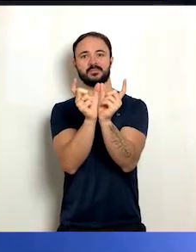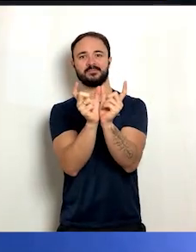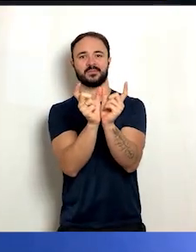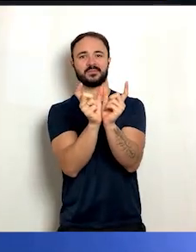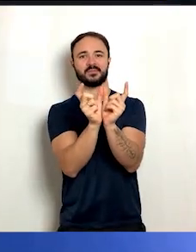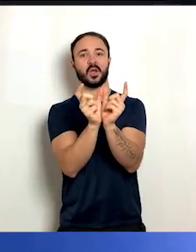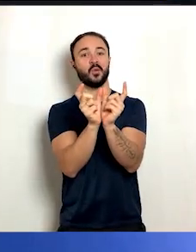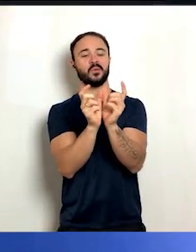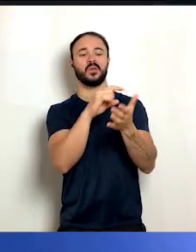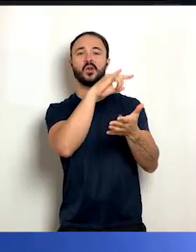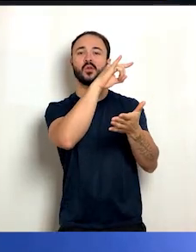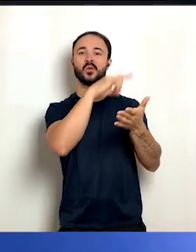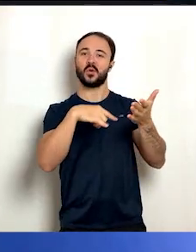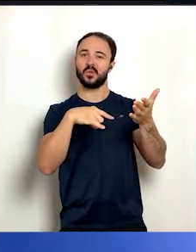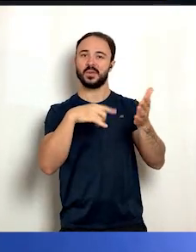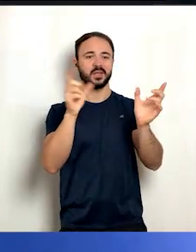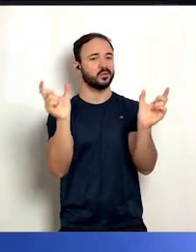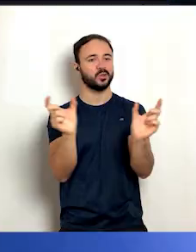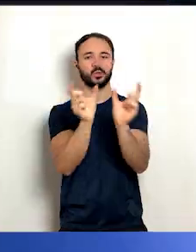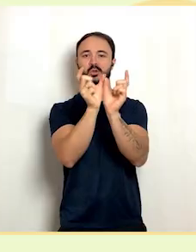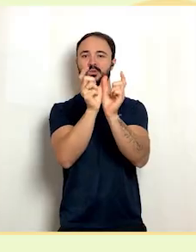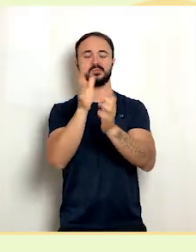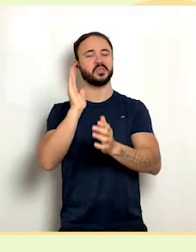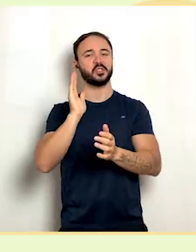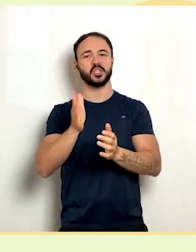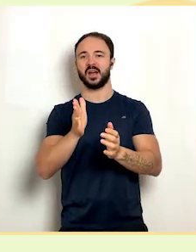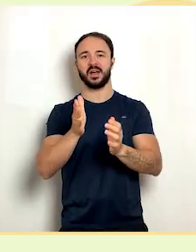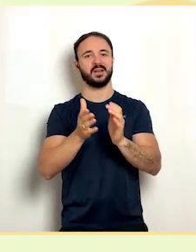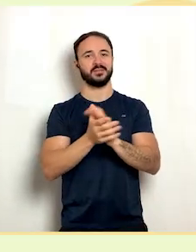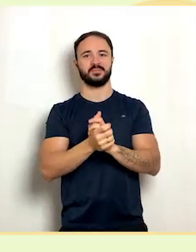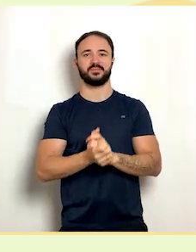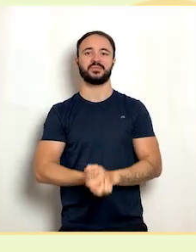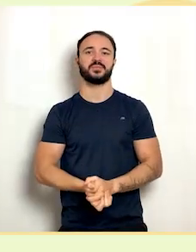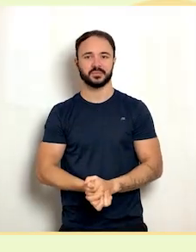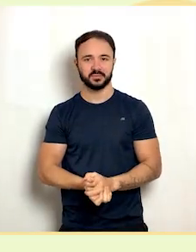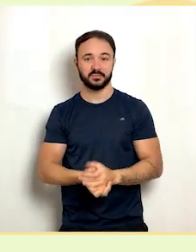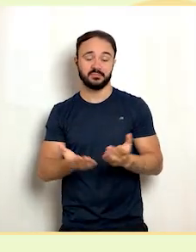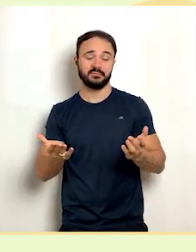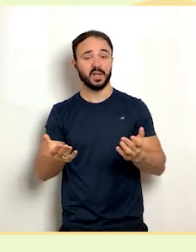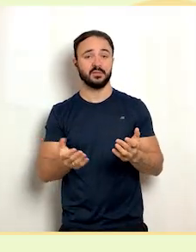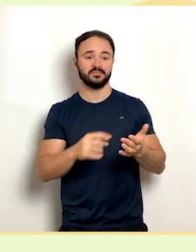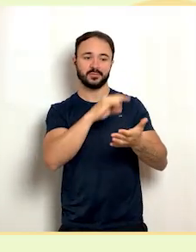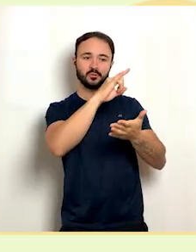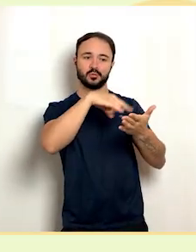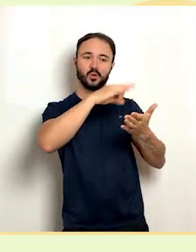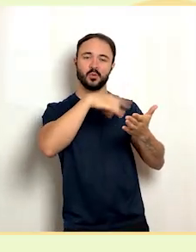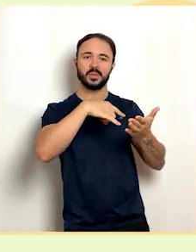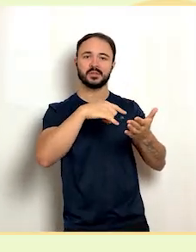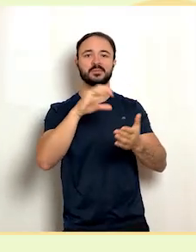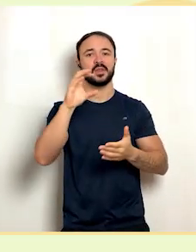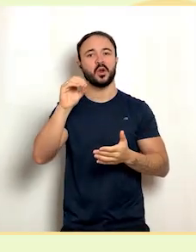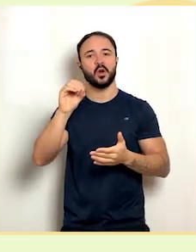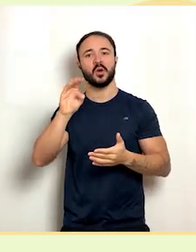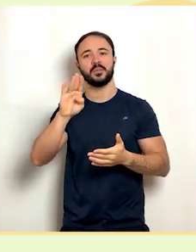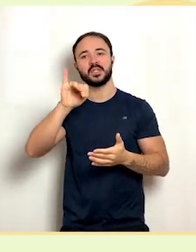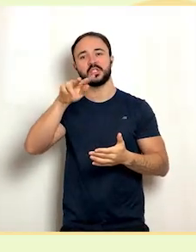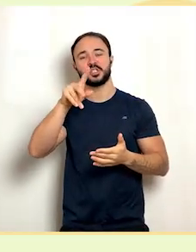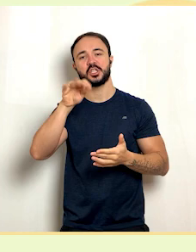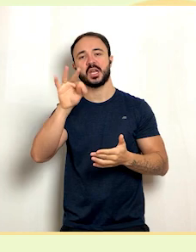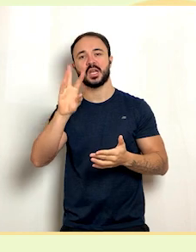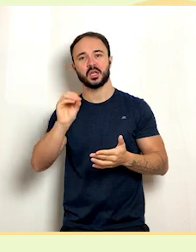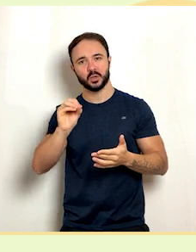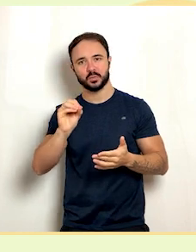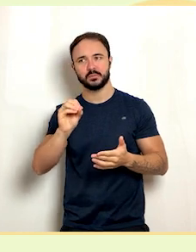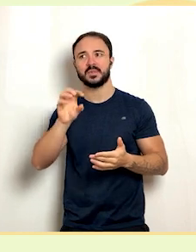de preposição. Os documentos vai ser o objeto direto deste verbo. Logo porque ele é objeto por